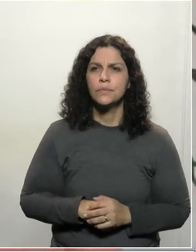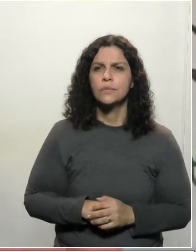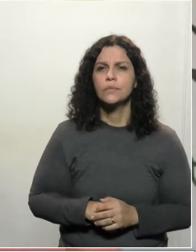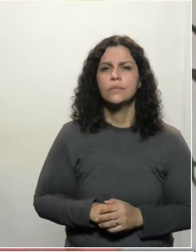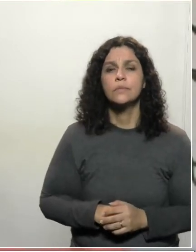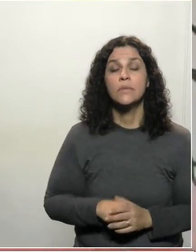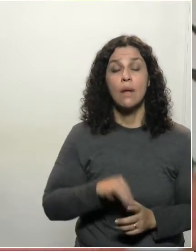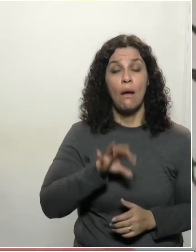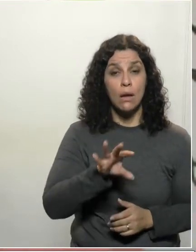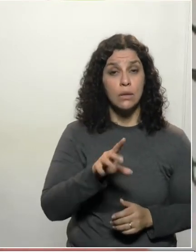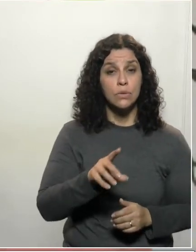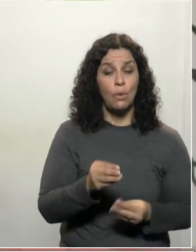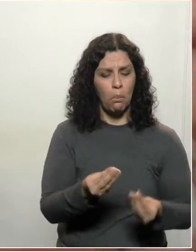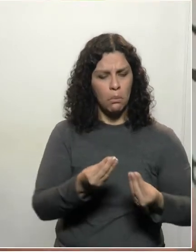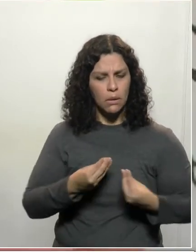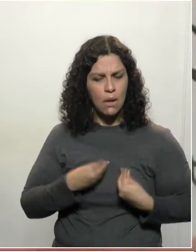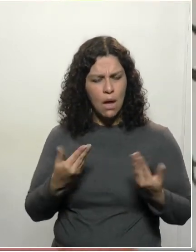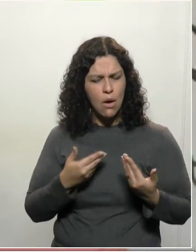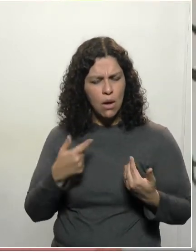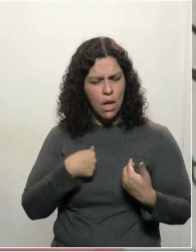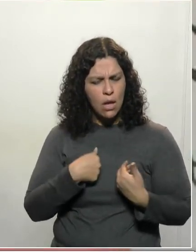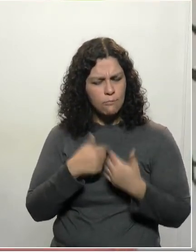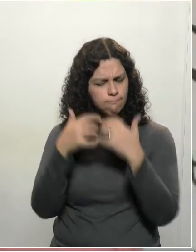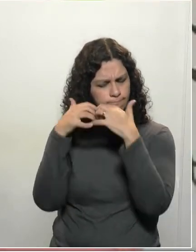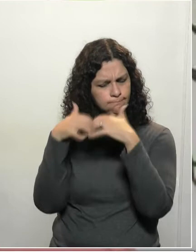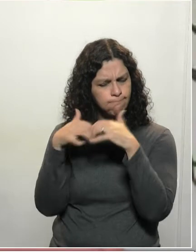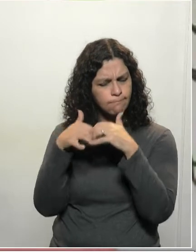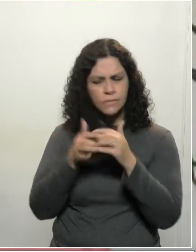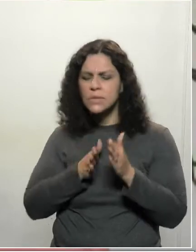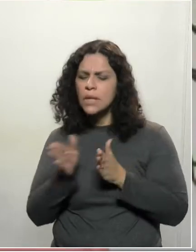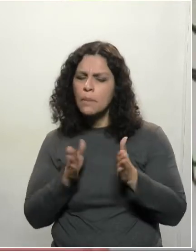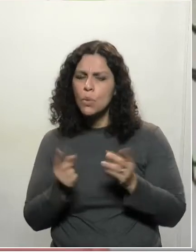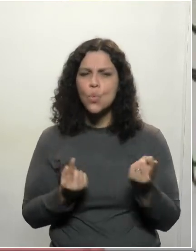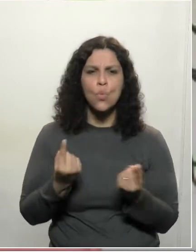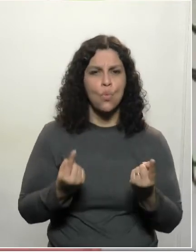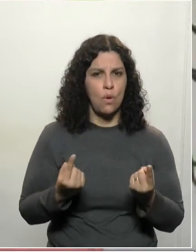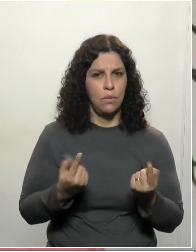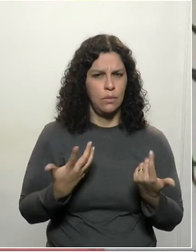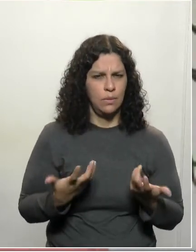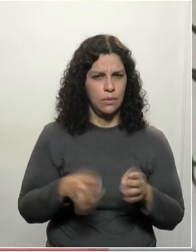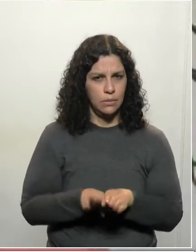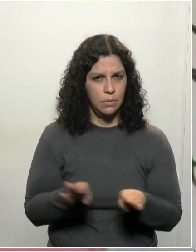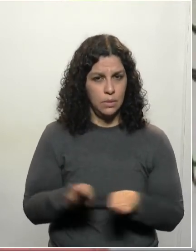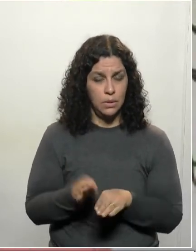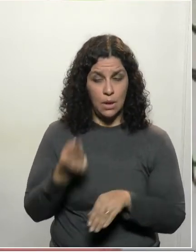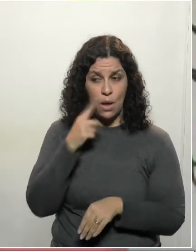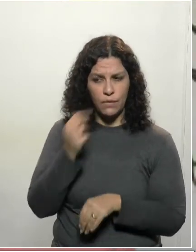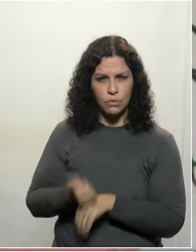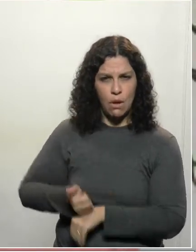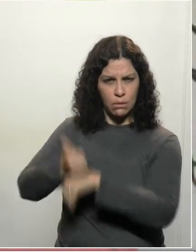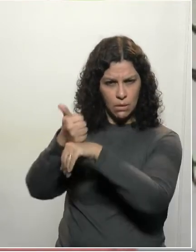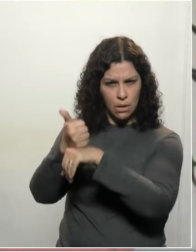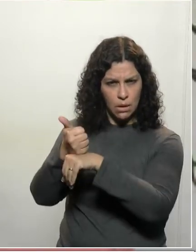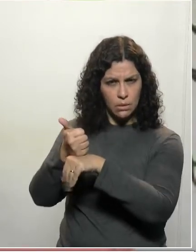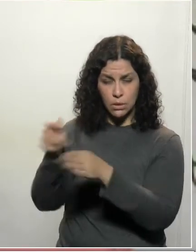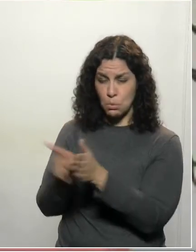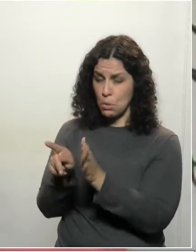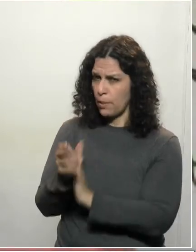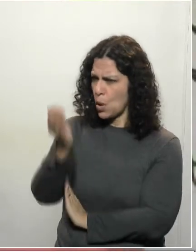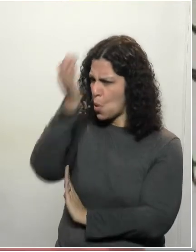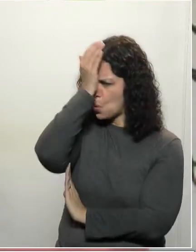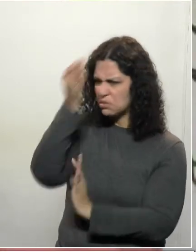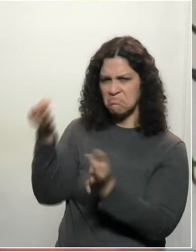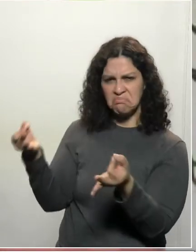isso me faz refletir e pensar qual o caminho. Quando eu vejo a liderança exuberante do líder